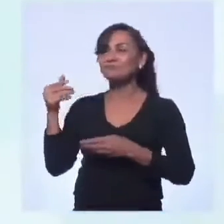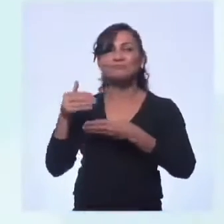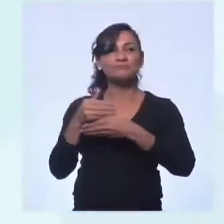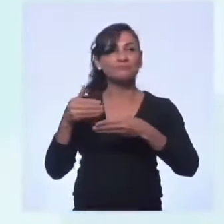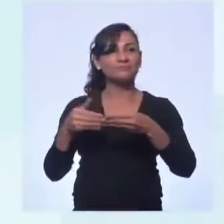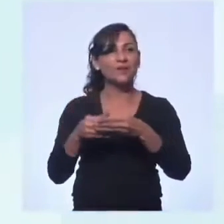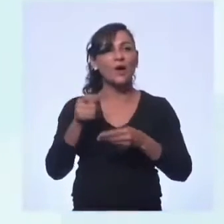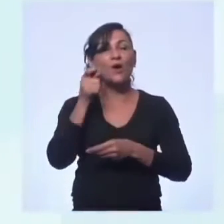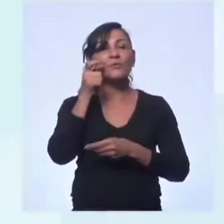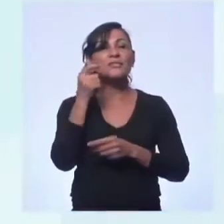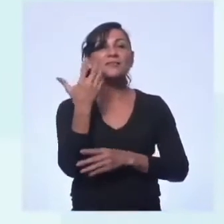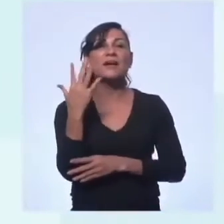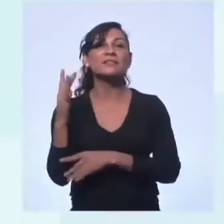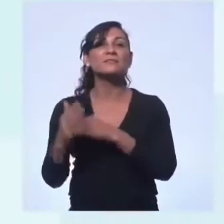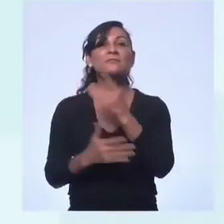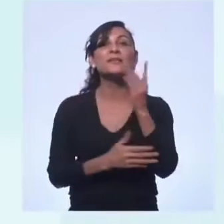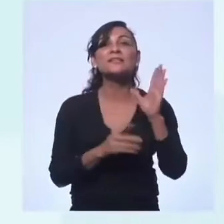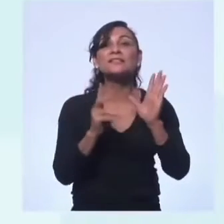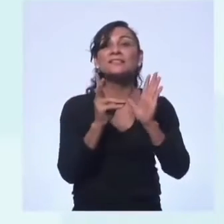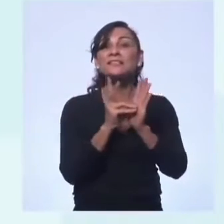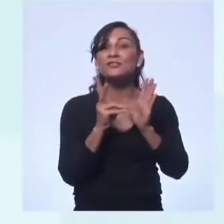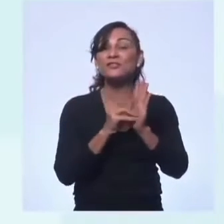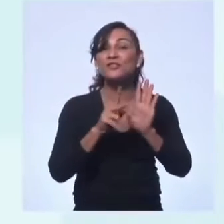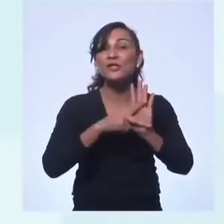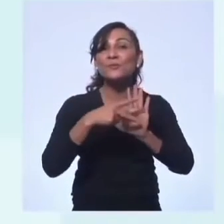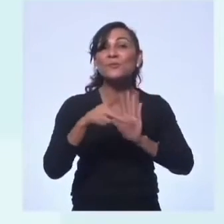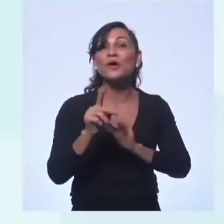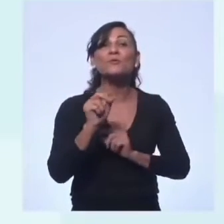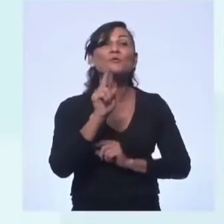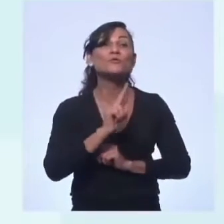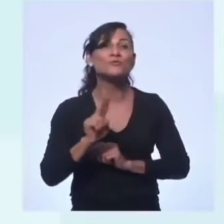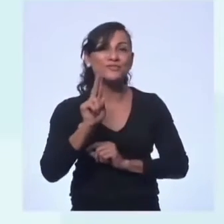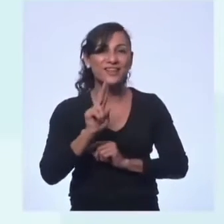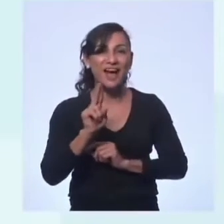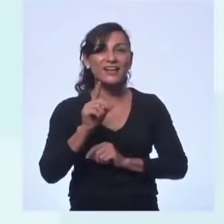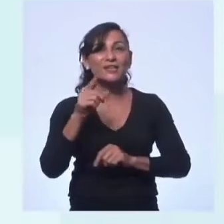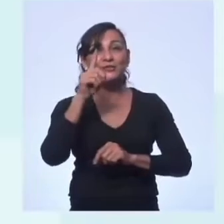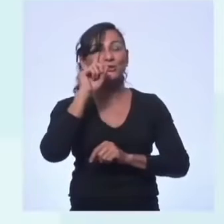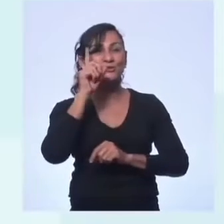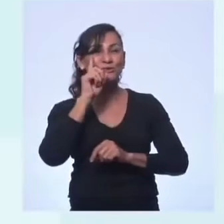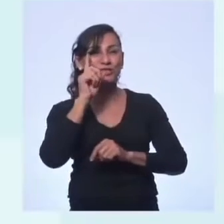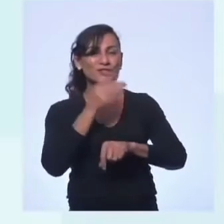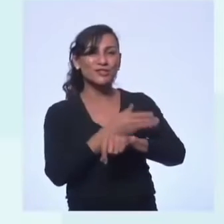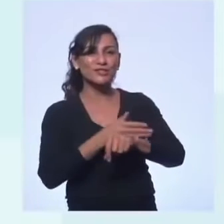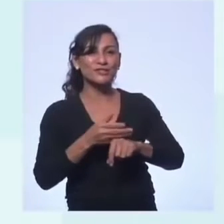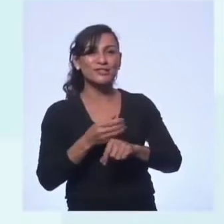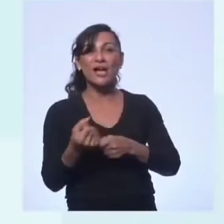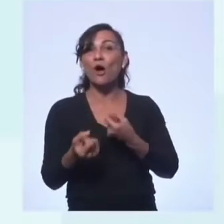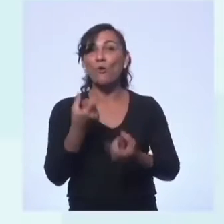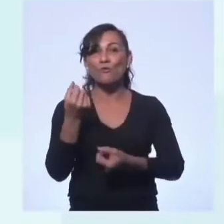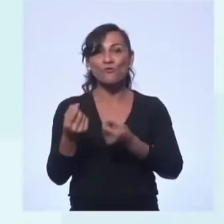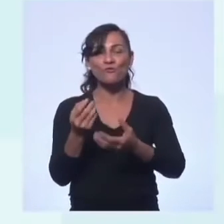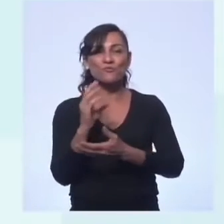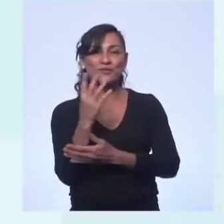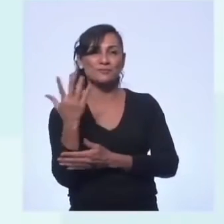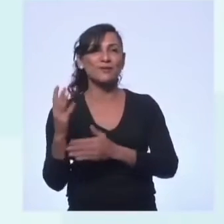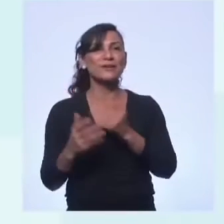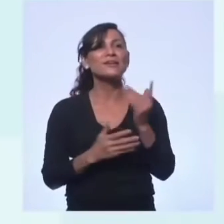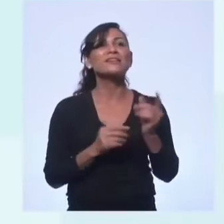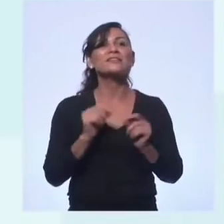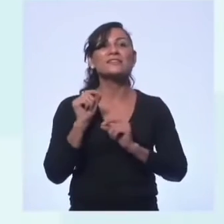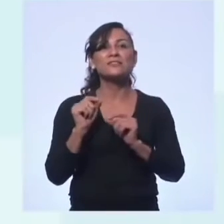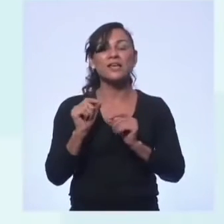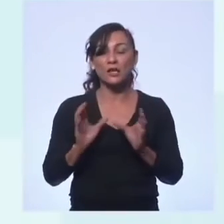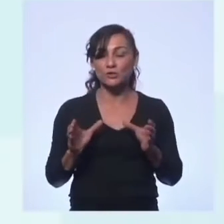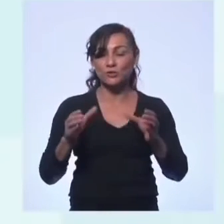observar aí as plantas indígenas muito utilizadas aí no nosso cotidiano. Isso aí é algumas delas. As comunidades